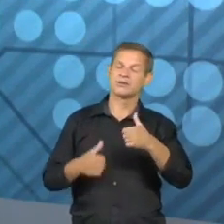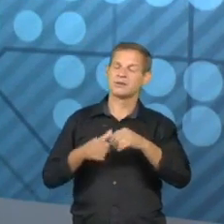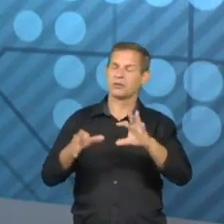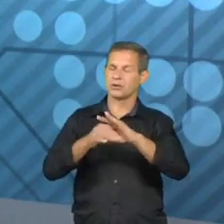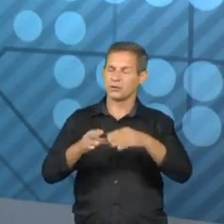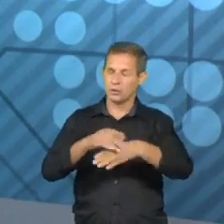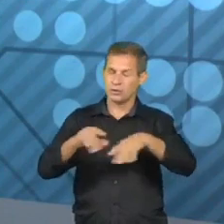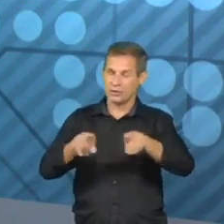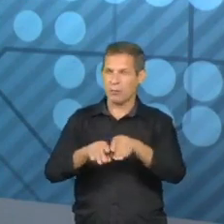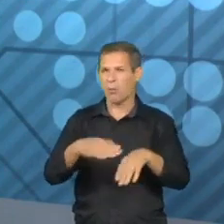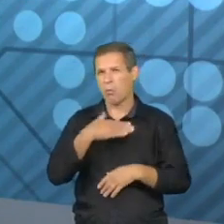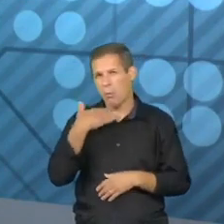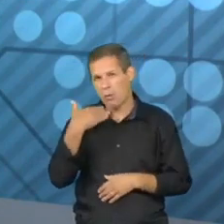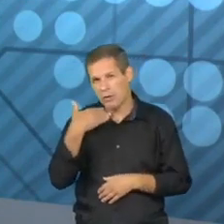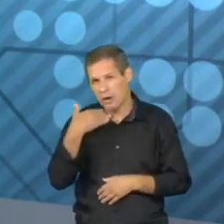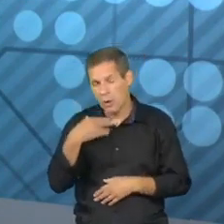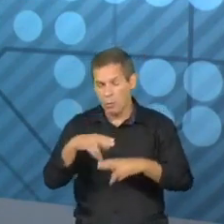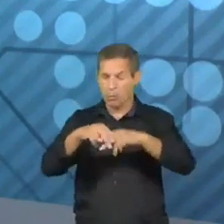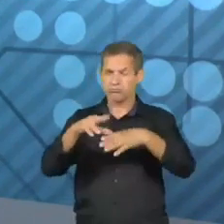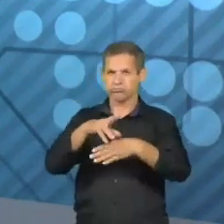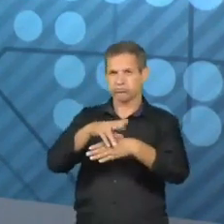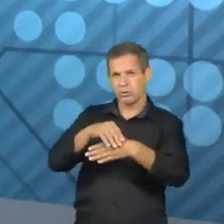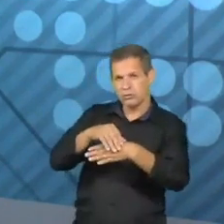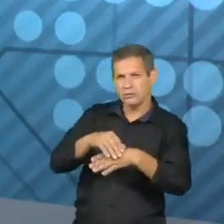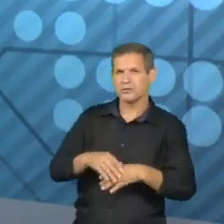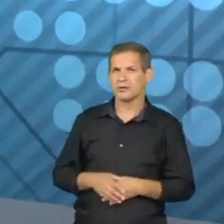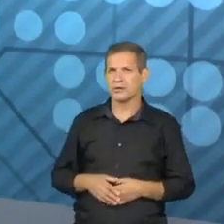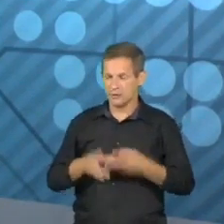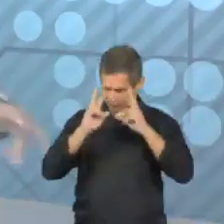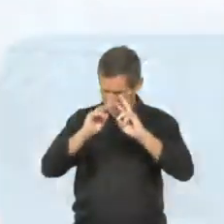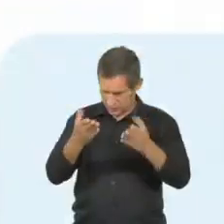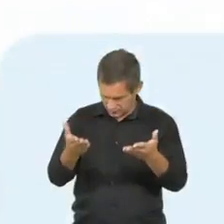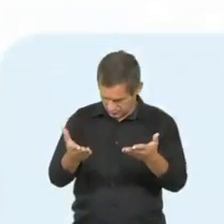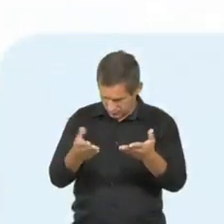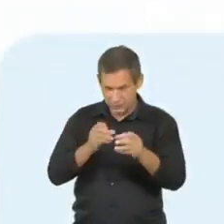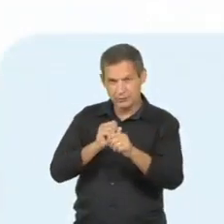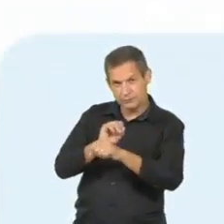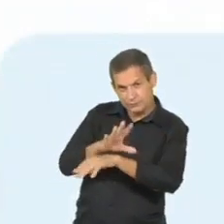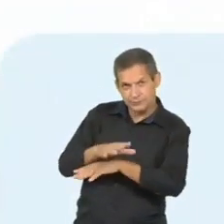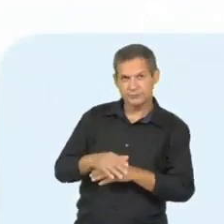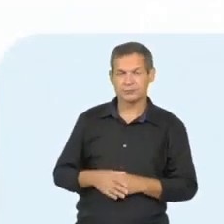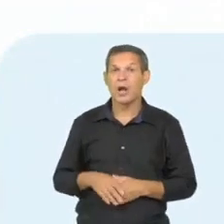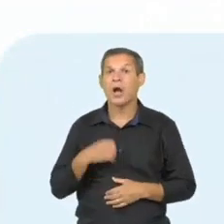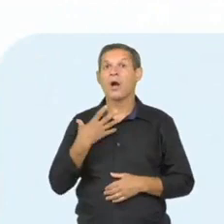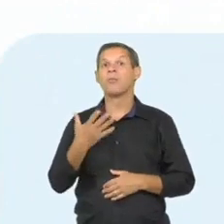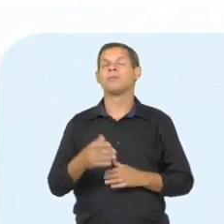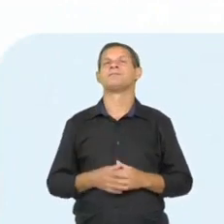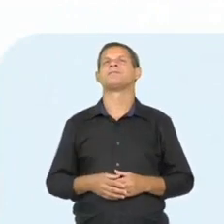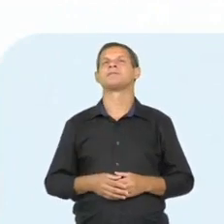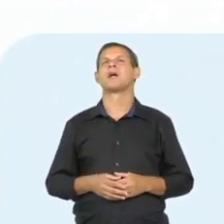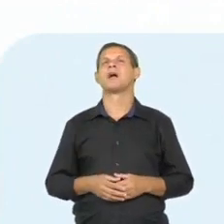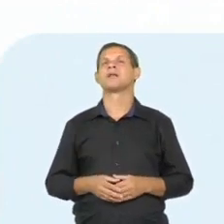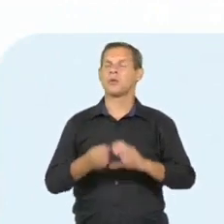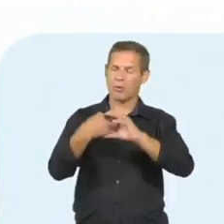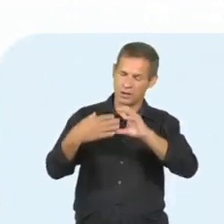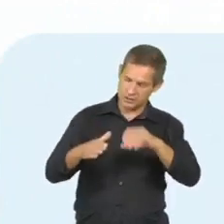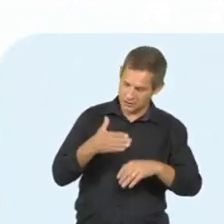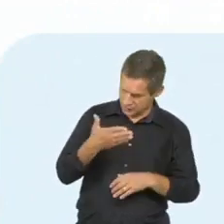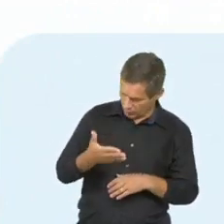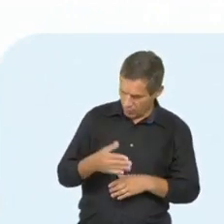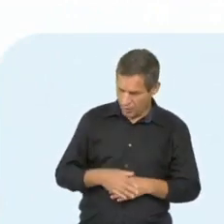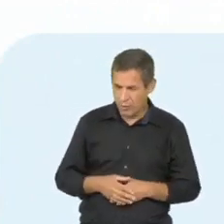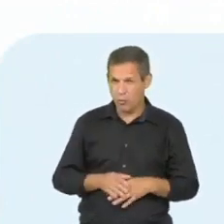E mortalidade por doenças. Vamos dar uma olhada, vamos ao quadro. Bom, ela pode ser caracterizada como